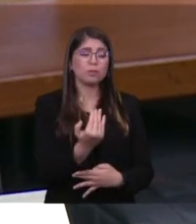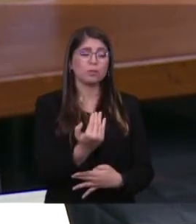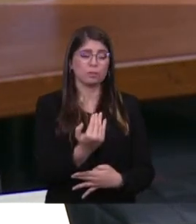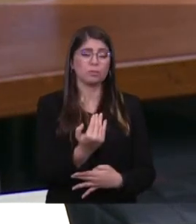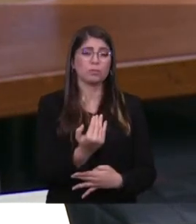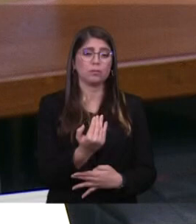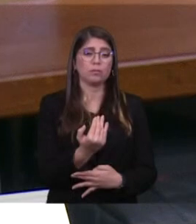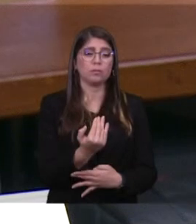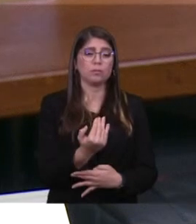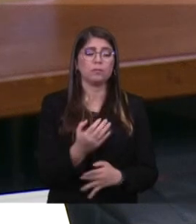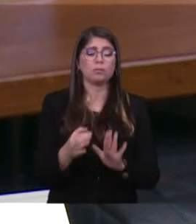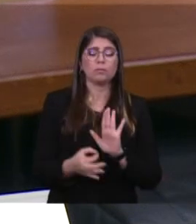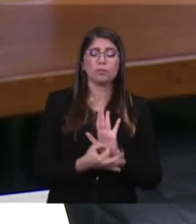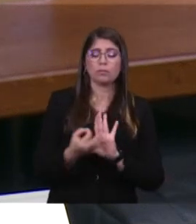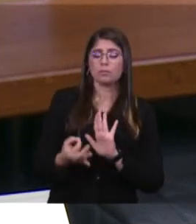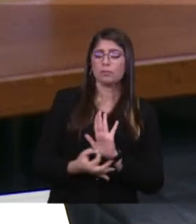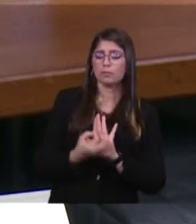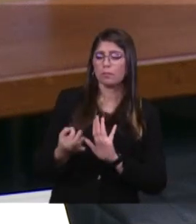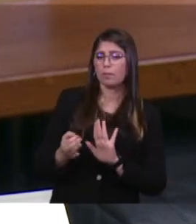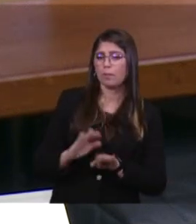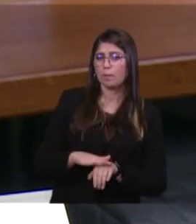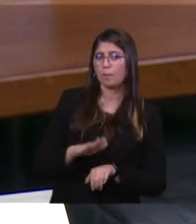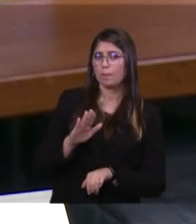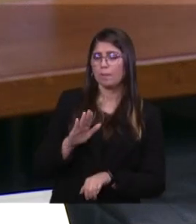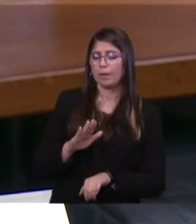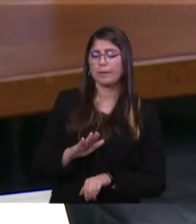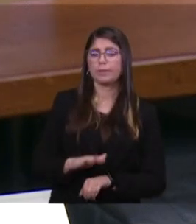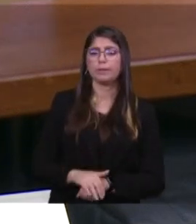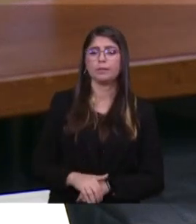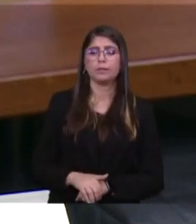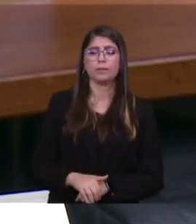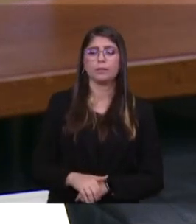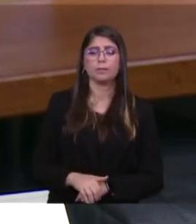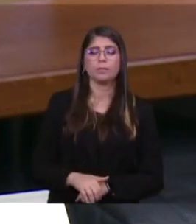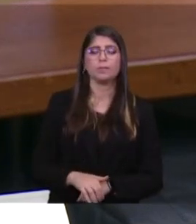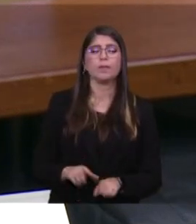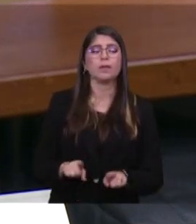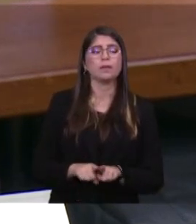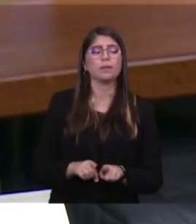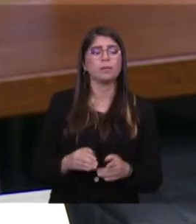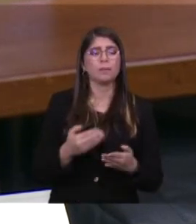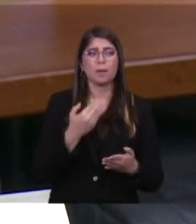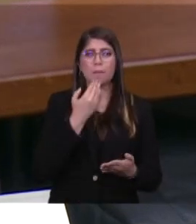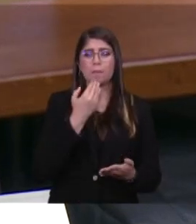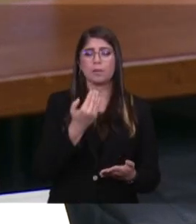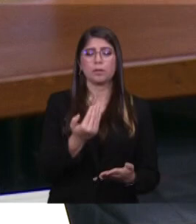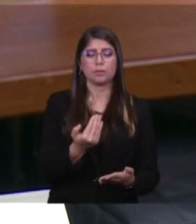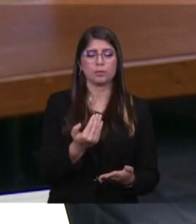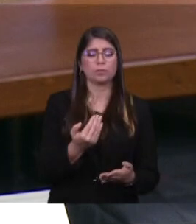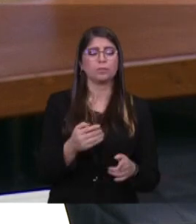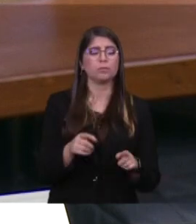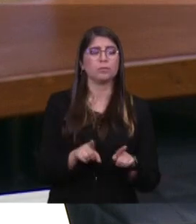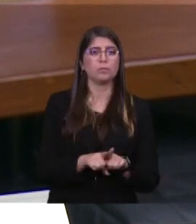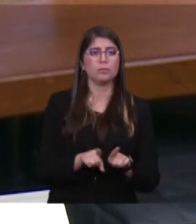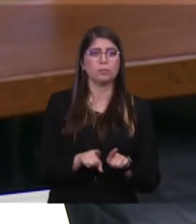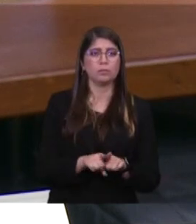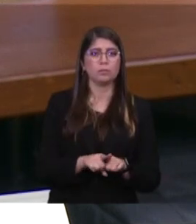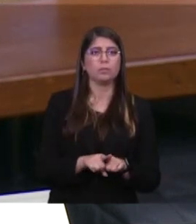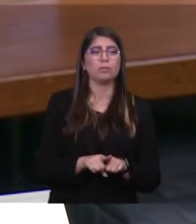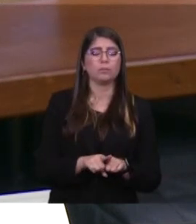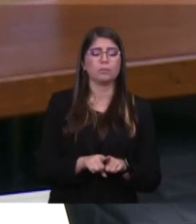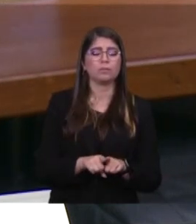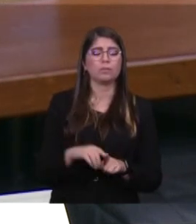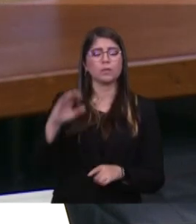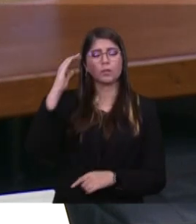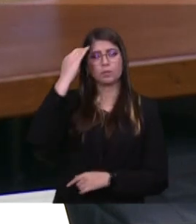trazer melhores argumentos à corte, invocando, inclusive, o entendimento firmado